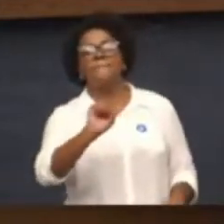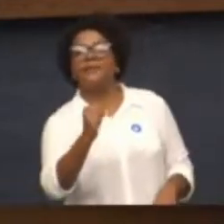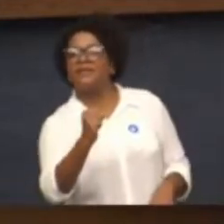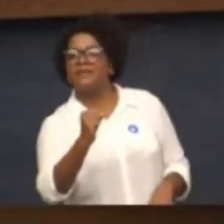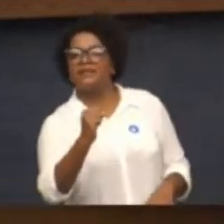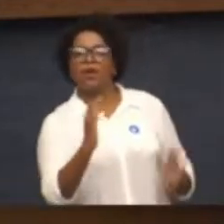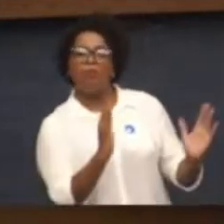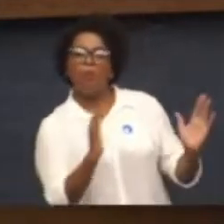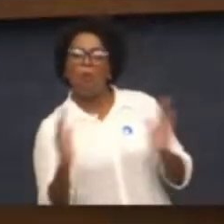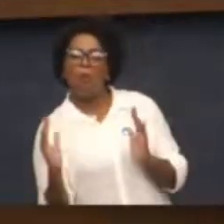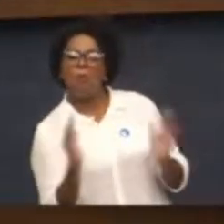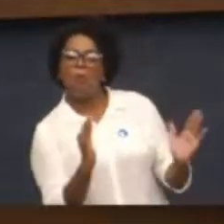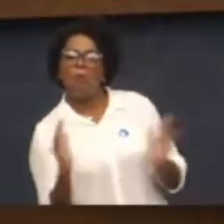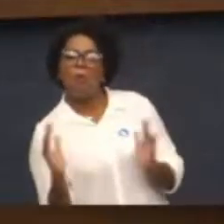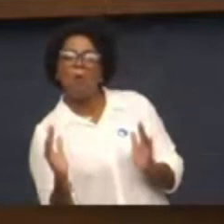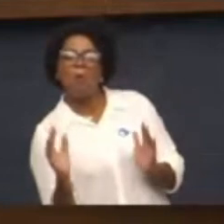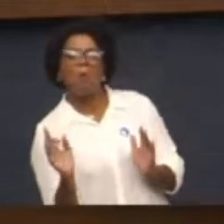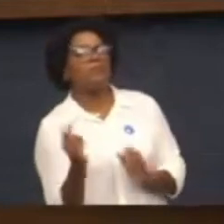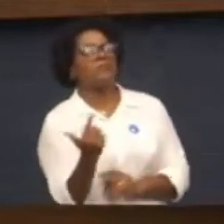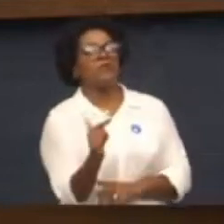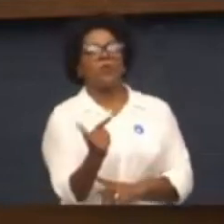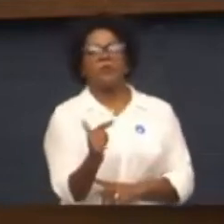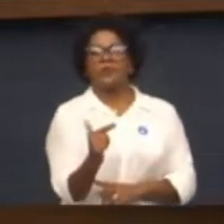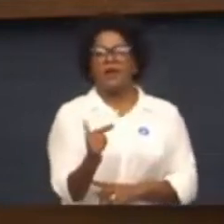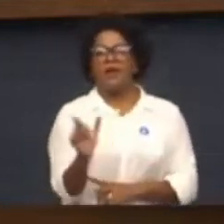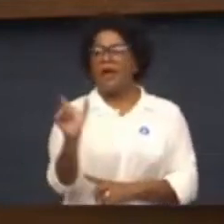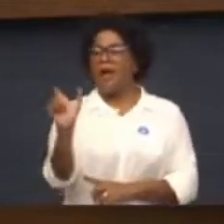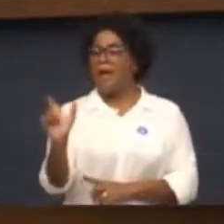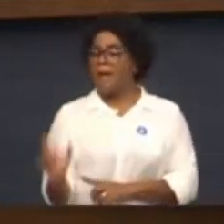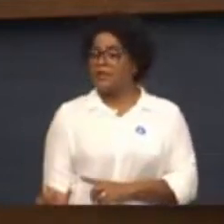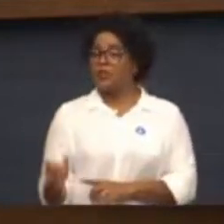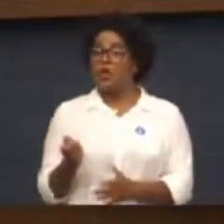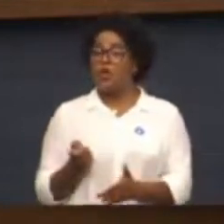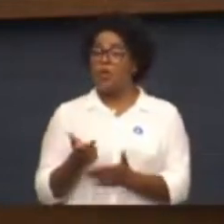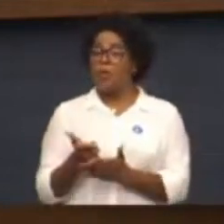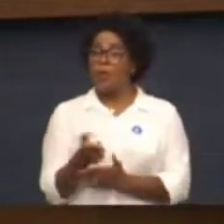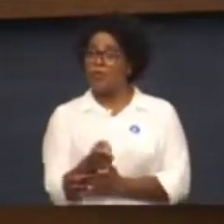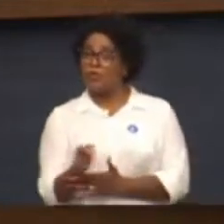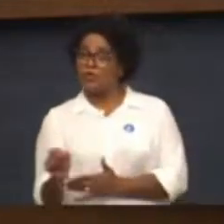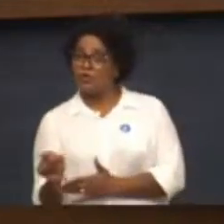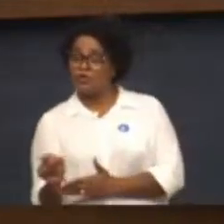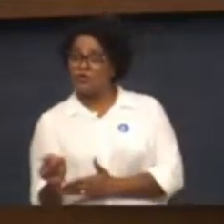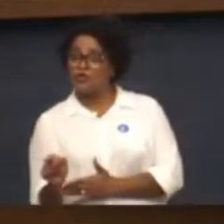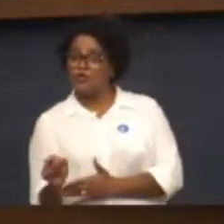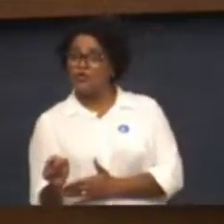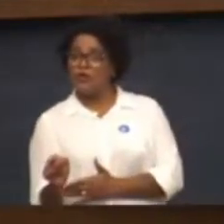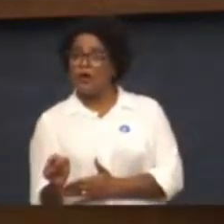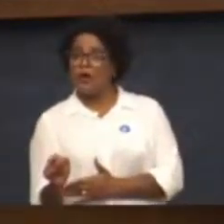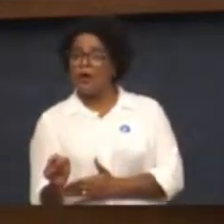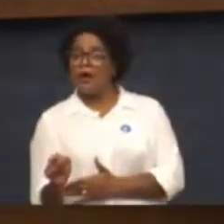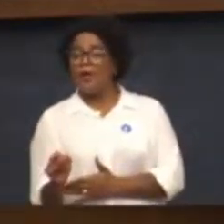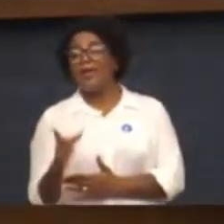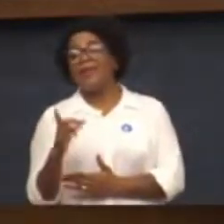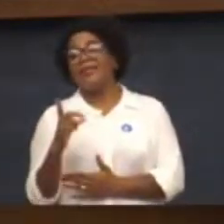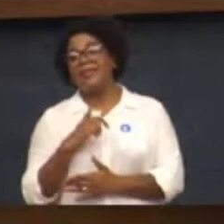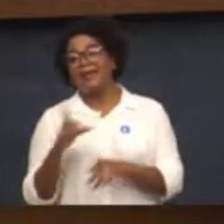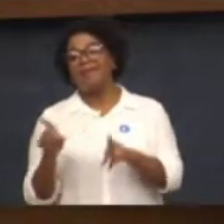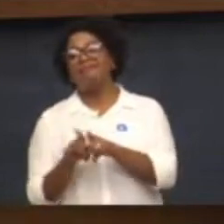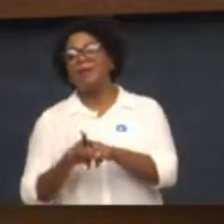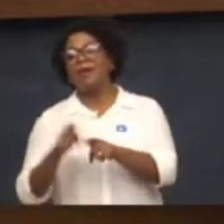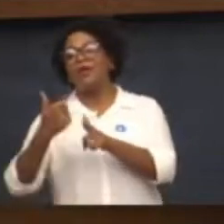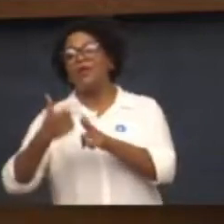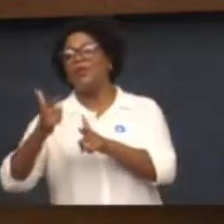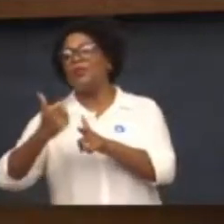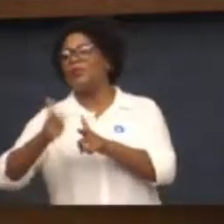isso. E aí, de repente, aquela pessoa que adquire por último recebe um problema que fica fora